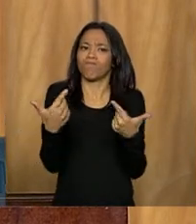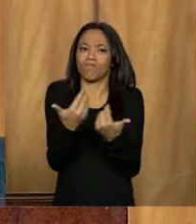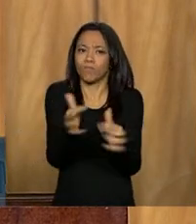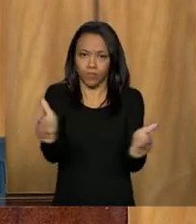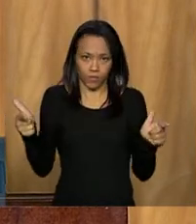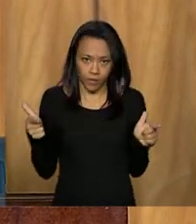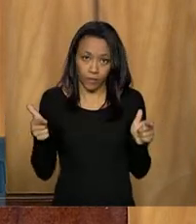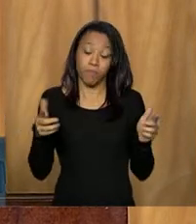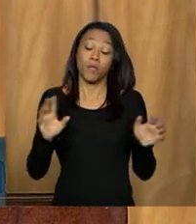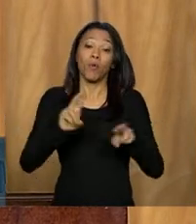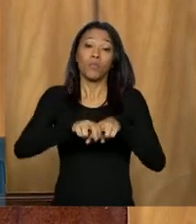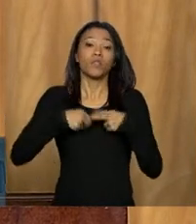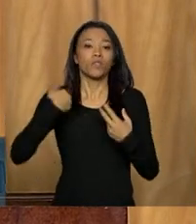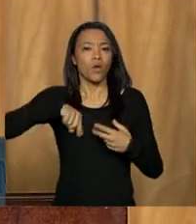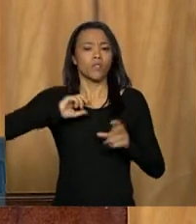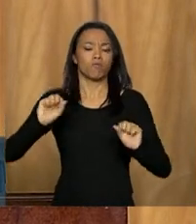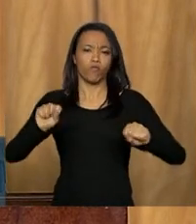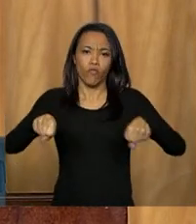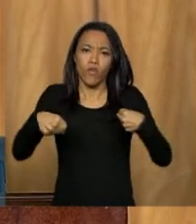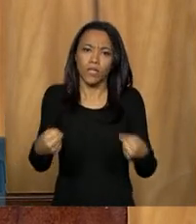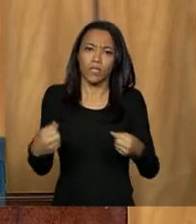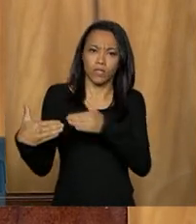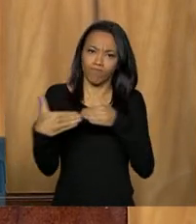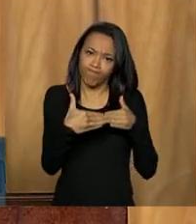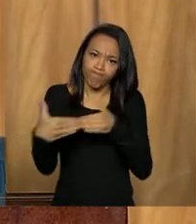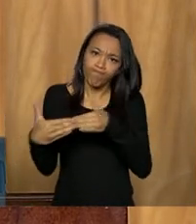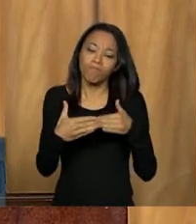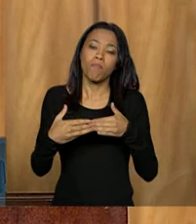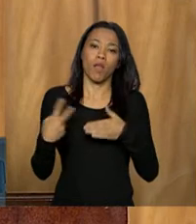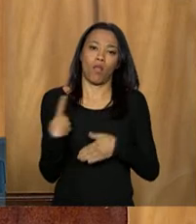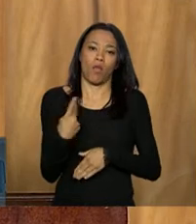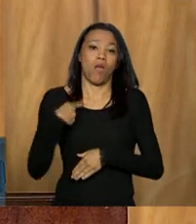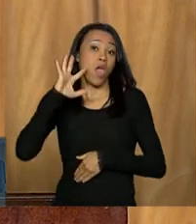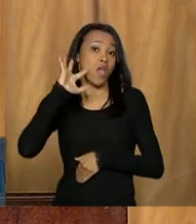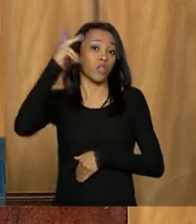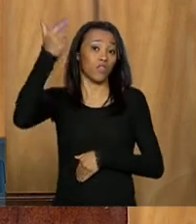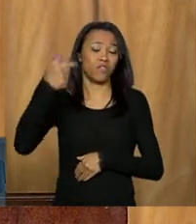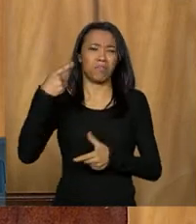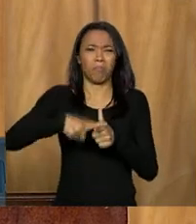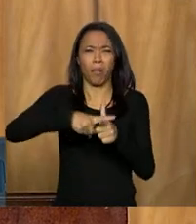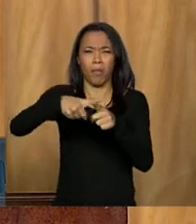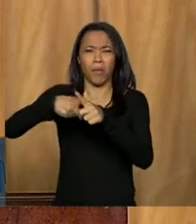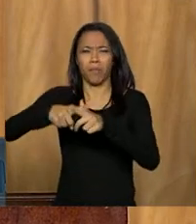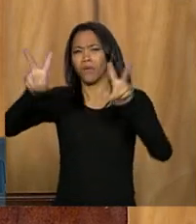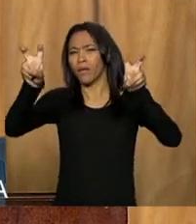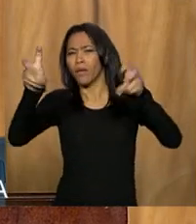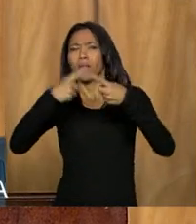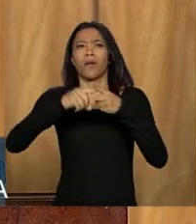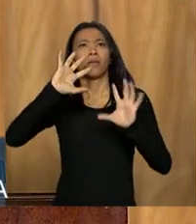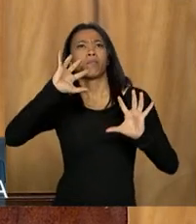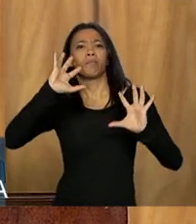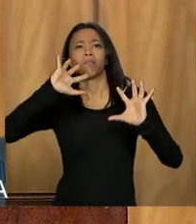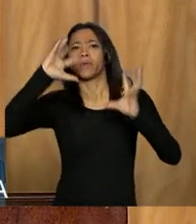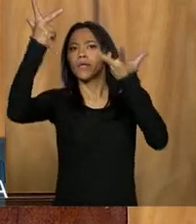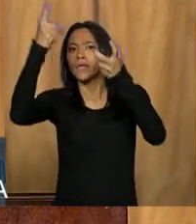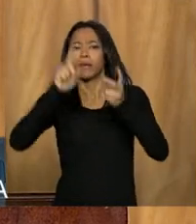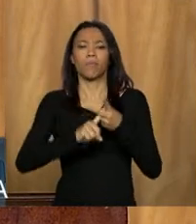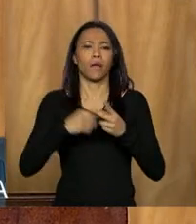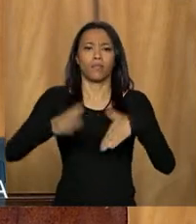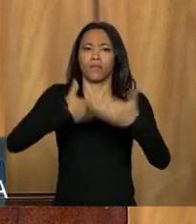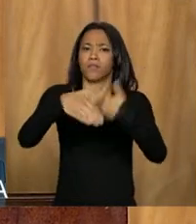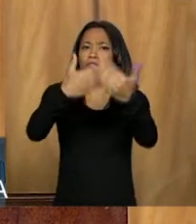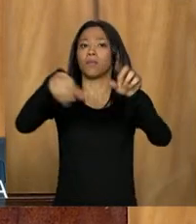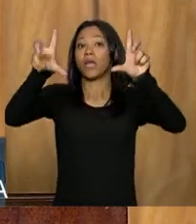do Norte. Além disso, decidimos fortalecer a cooperação entre nós para resolvermos as questões internacionais como ambiente, mudança